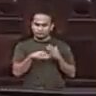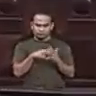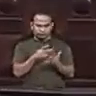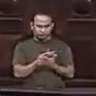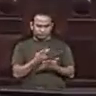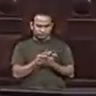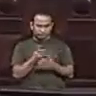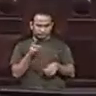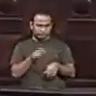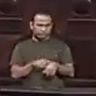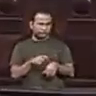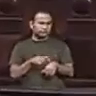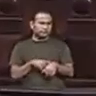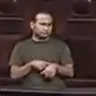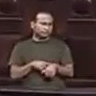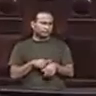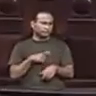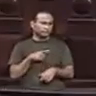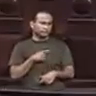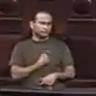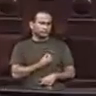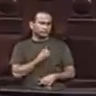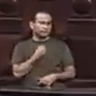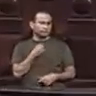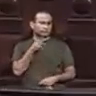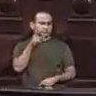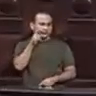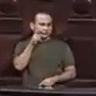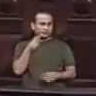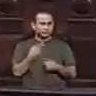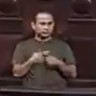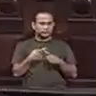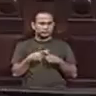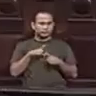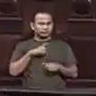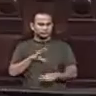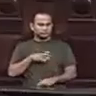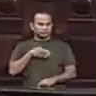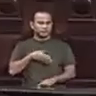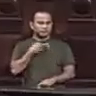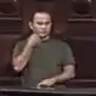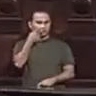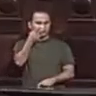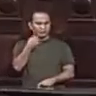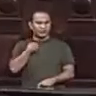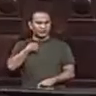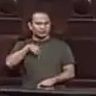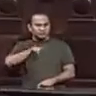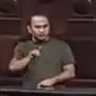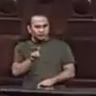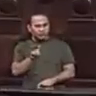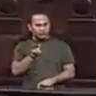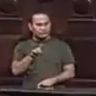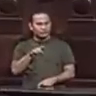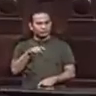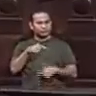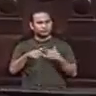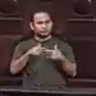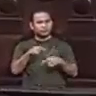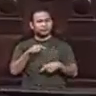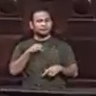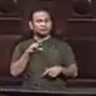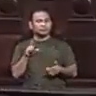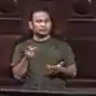momento de tamanho questionamento ao parlamento. Esse parlamento acertou até a coragem de dizer, vamos investigar algo que está gerando a